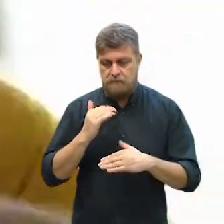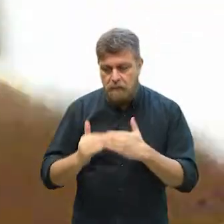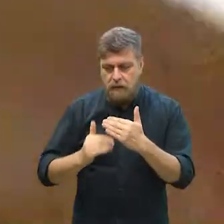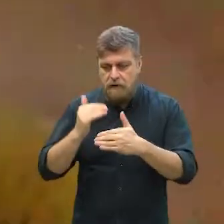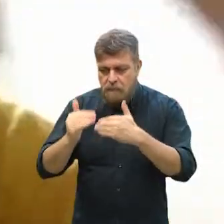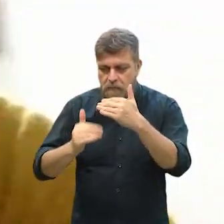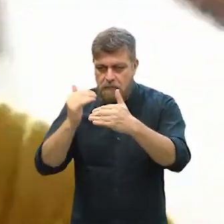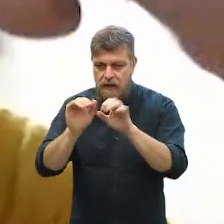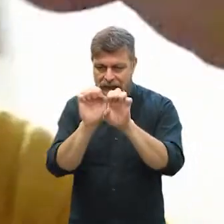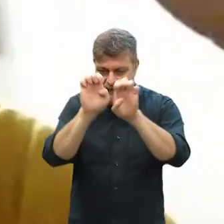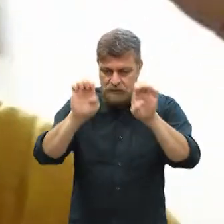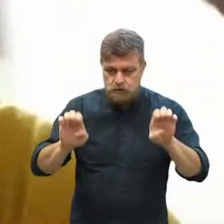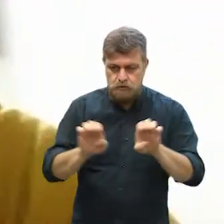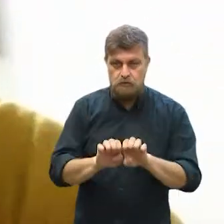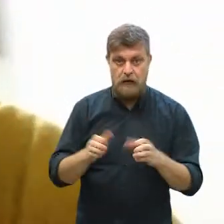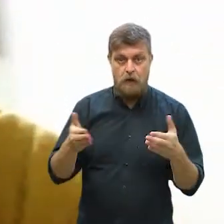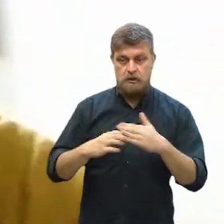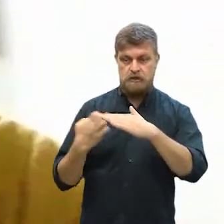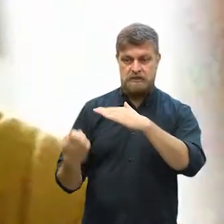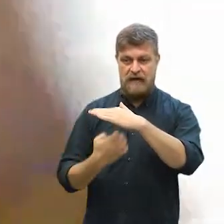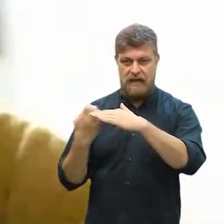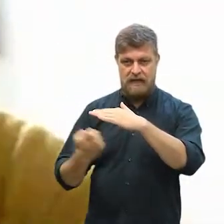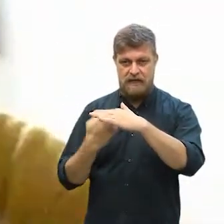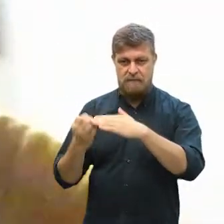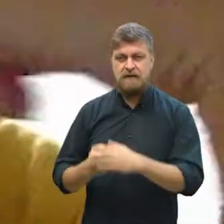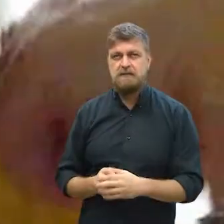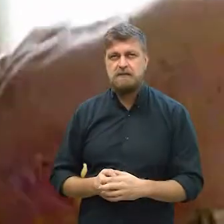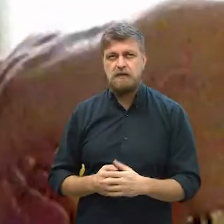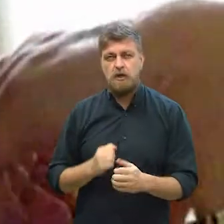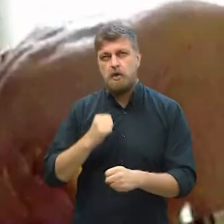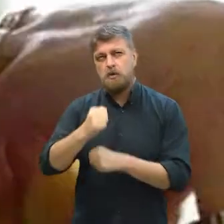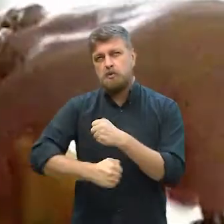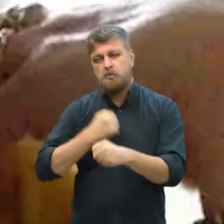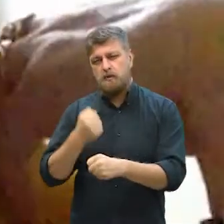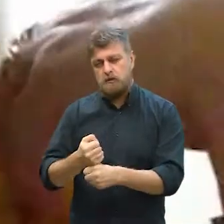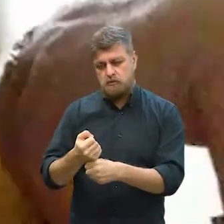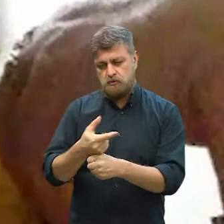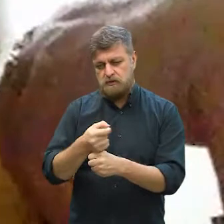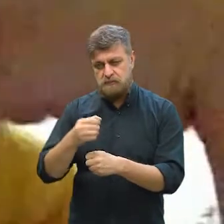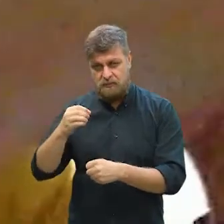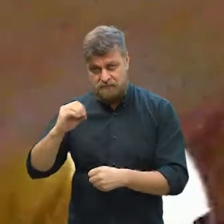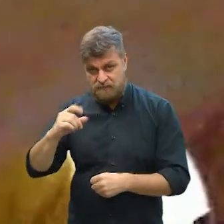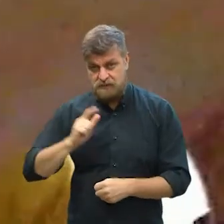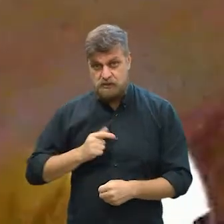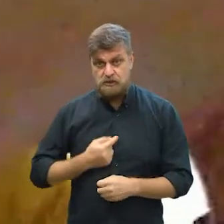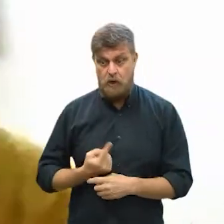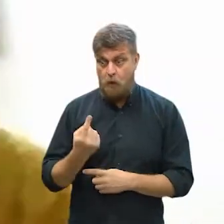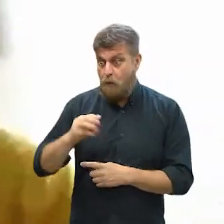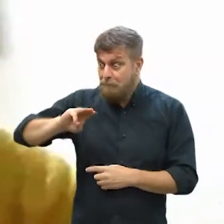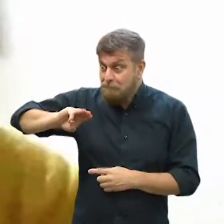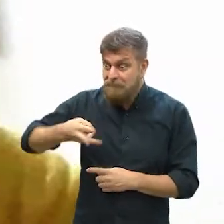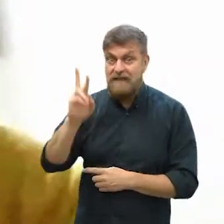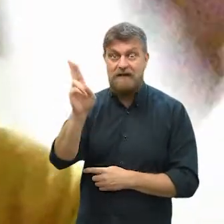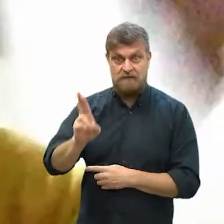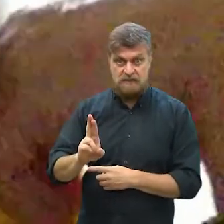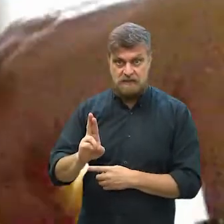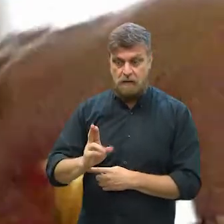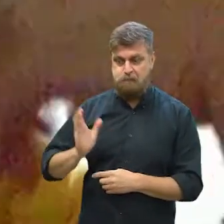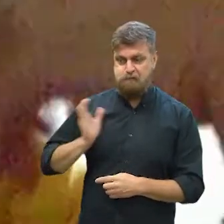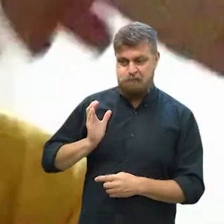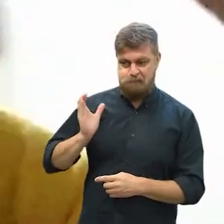crescendo, foi estruturando, e a empresa hoje ela faturou, né, no final de 2020, o nosso primeiro meio milhão de reais faturado aqui pela